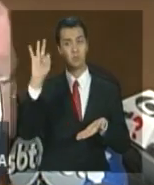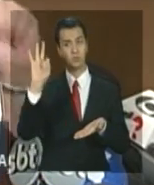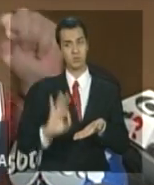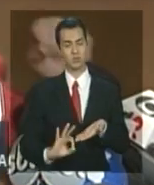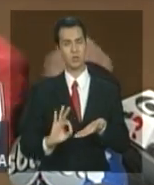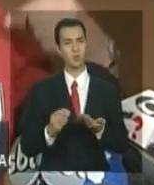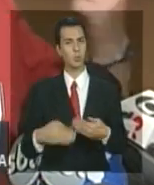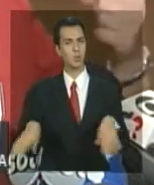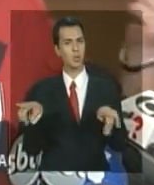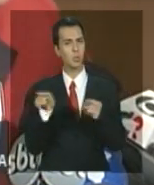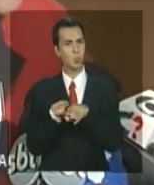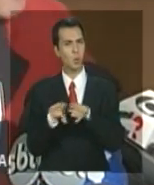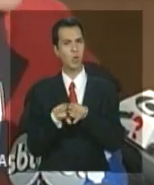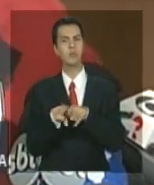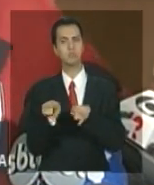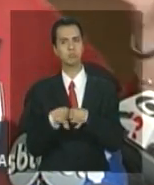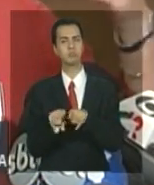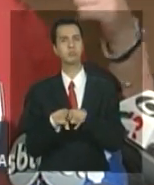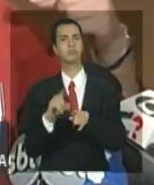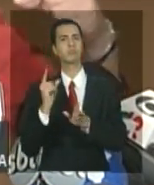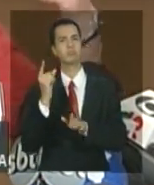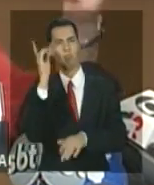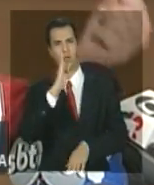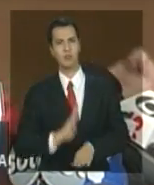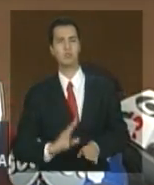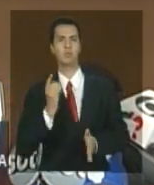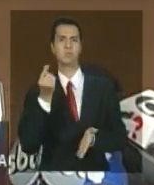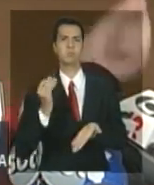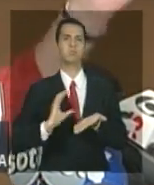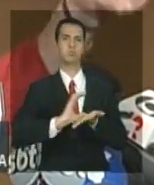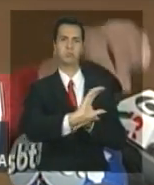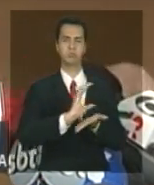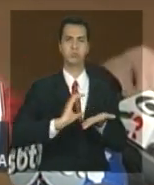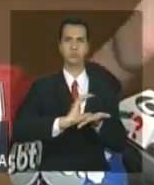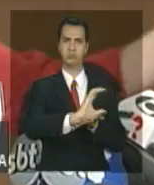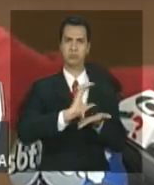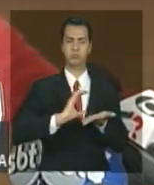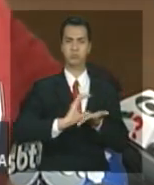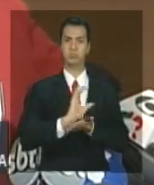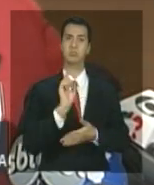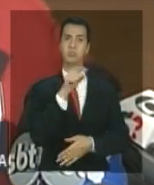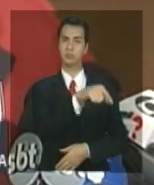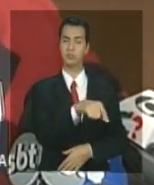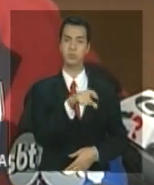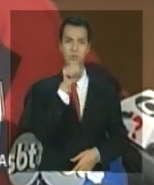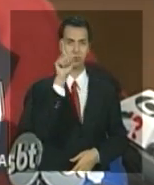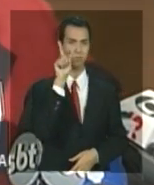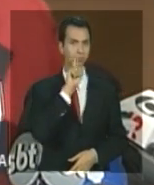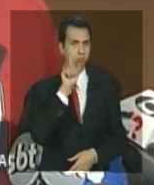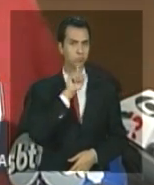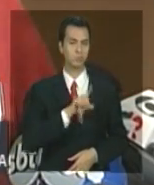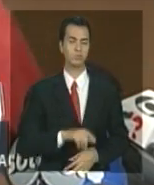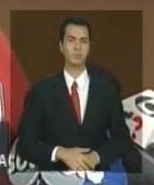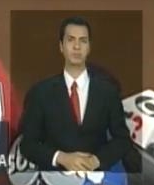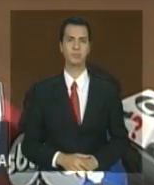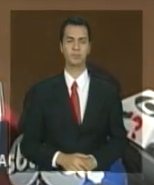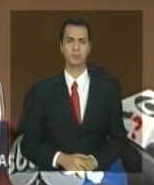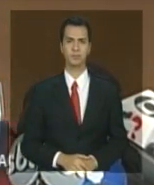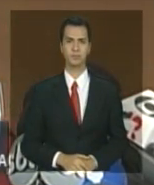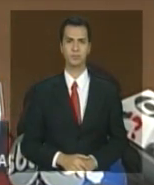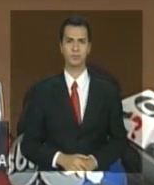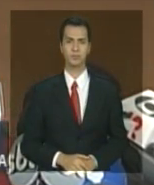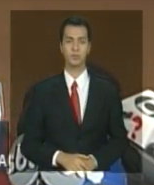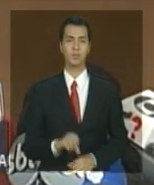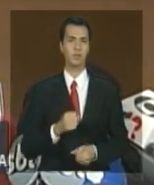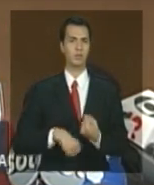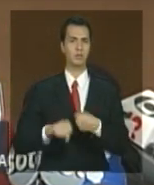Unidos corresponde a 40% do volume de investimento americano no Brasil, o que há uns